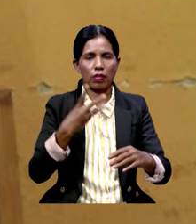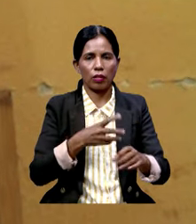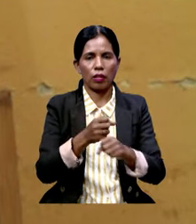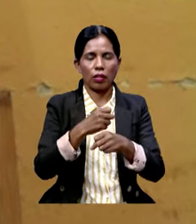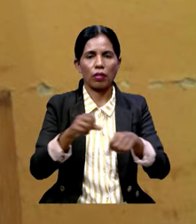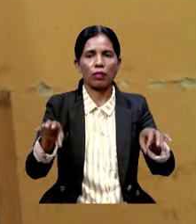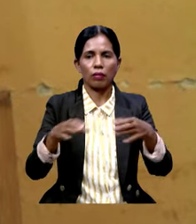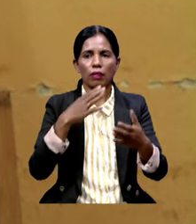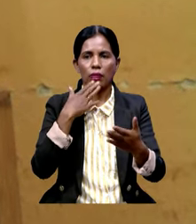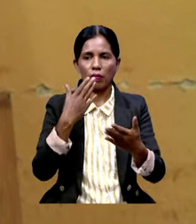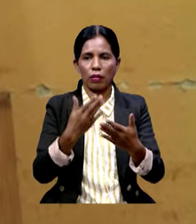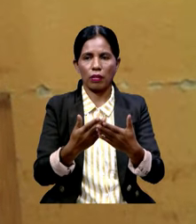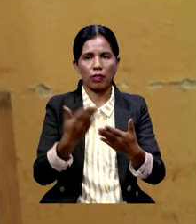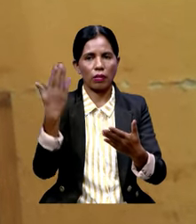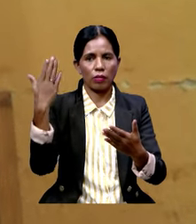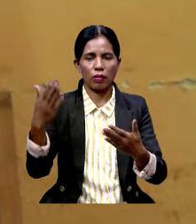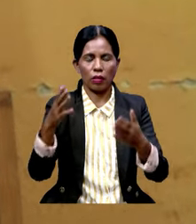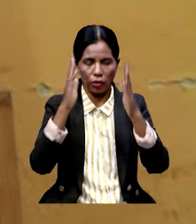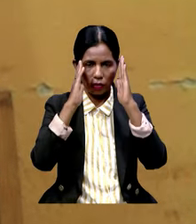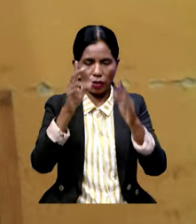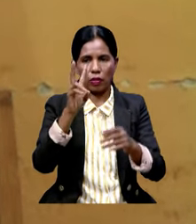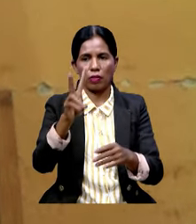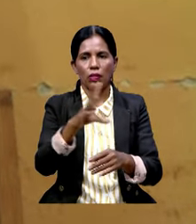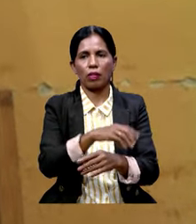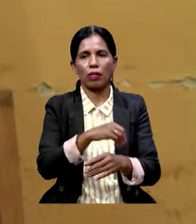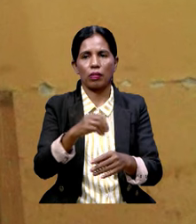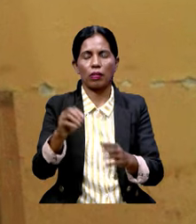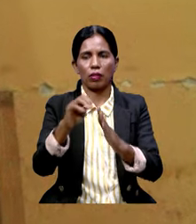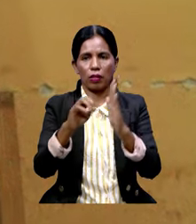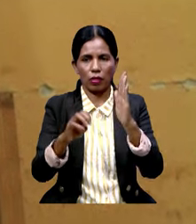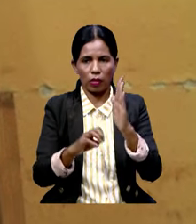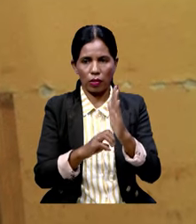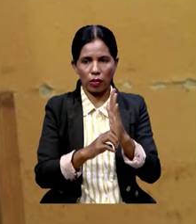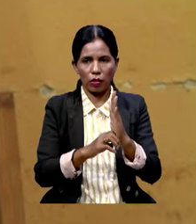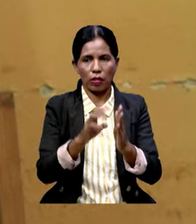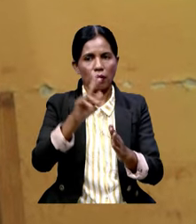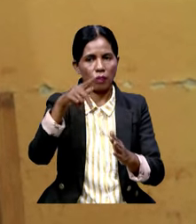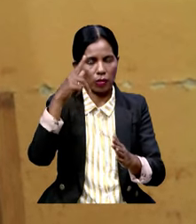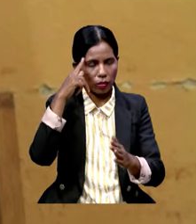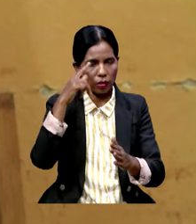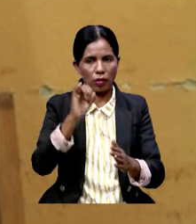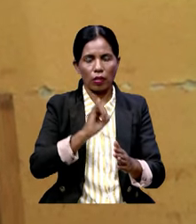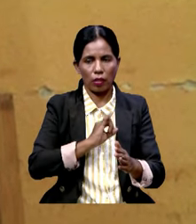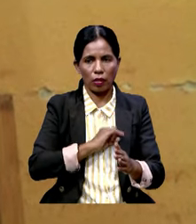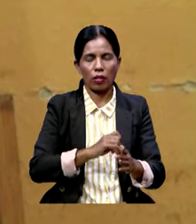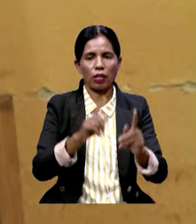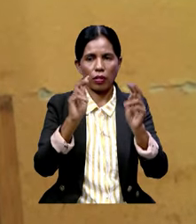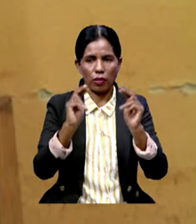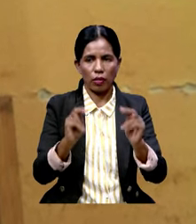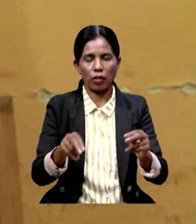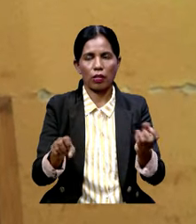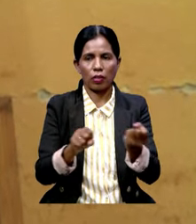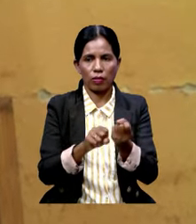ne ia sentido lua sentido de stato sentido político é mesmo how tem que